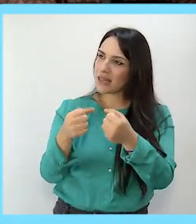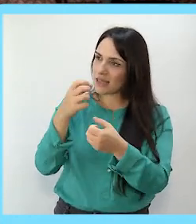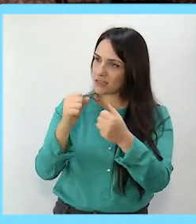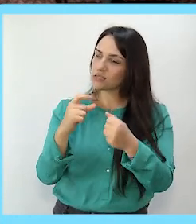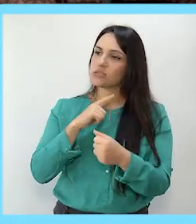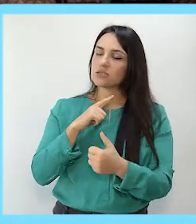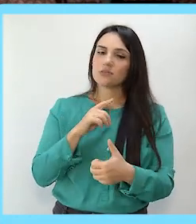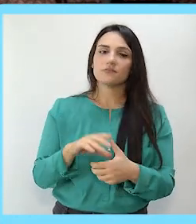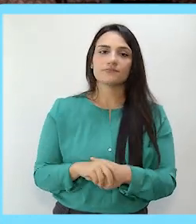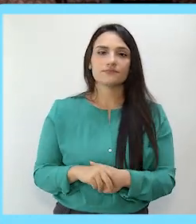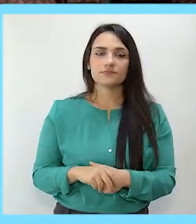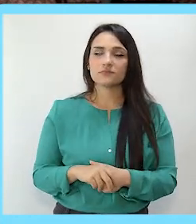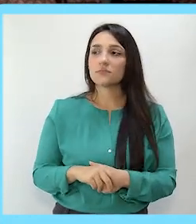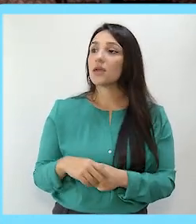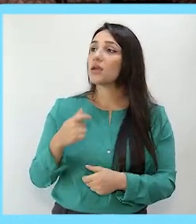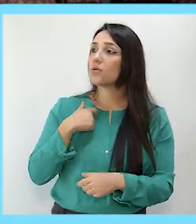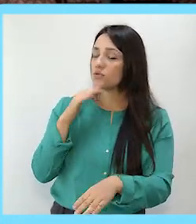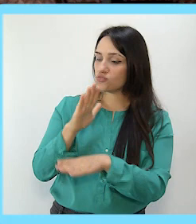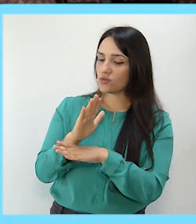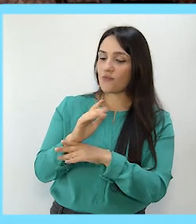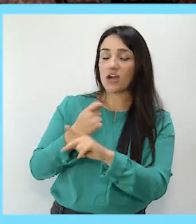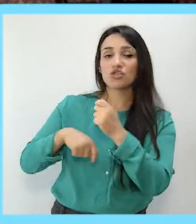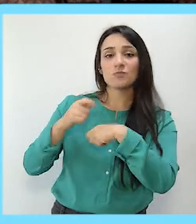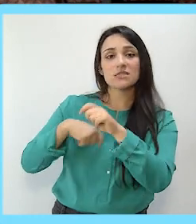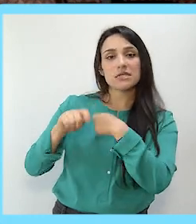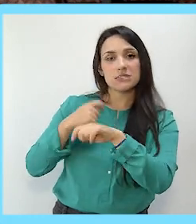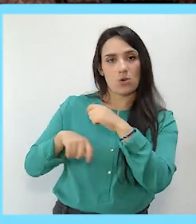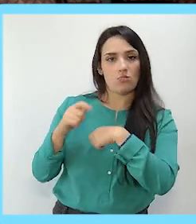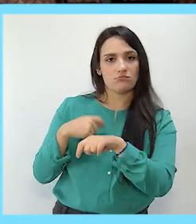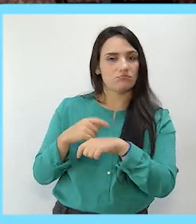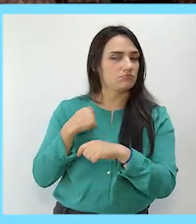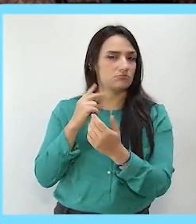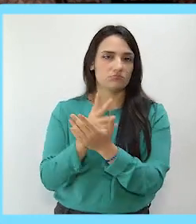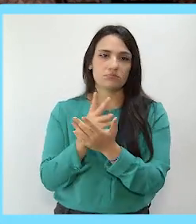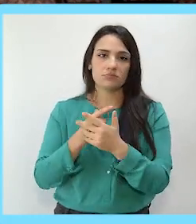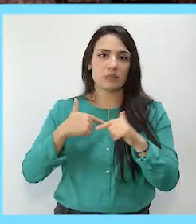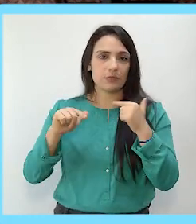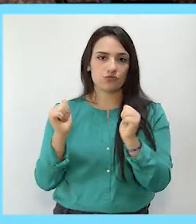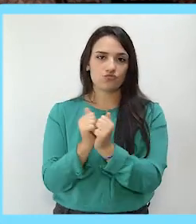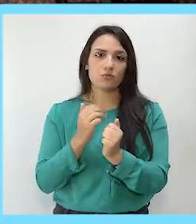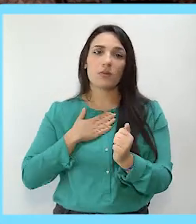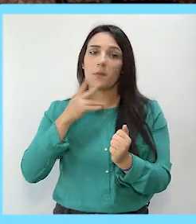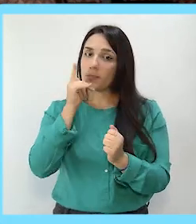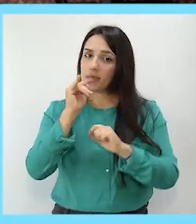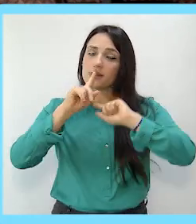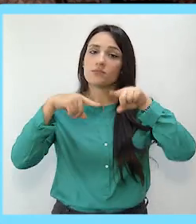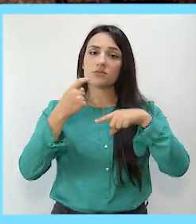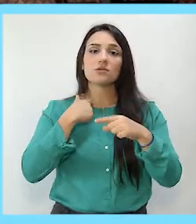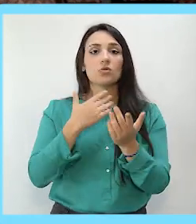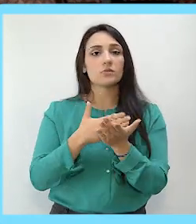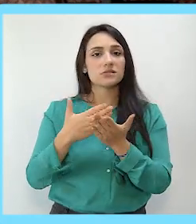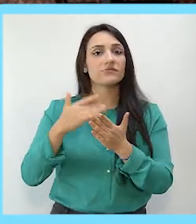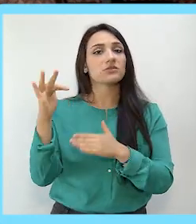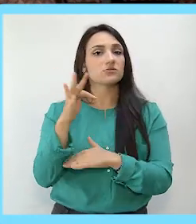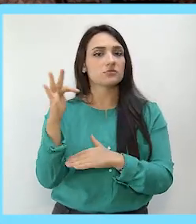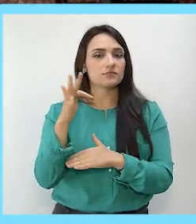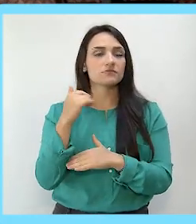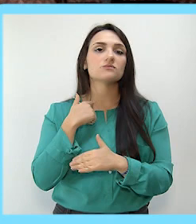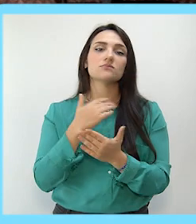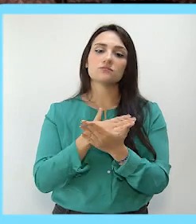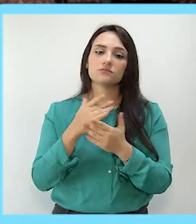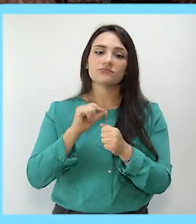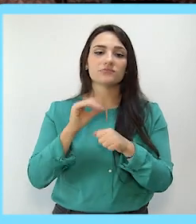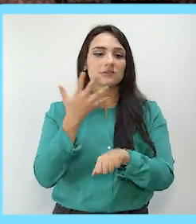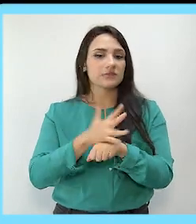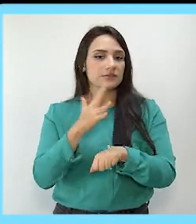produtos. E eu ajudava na parte administrativa. Então, eu sempre trabalhei com meu pai. Depois, quando eu entrei na faculdade, aí